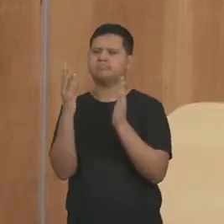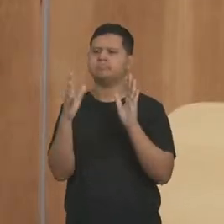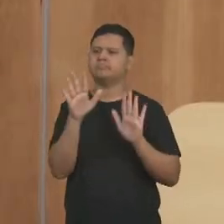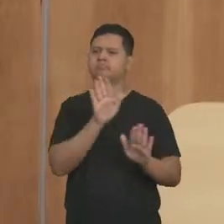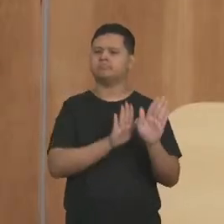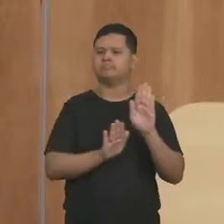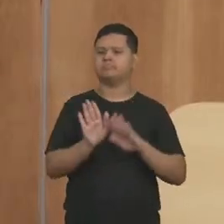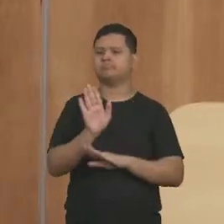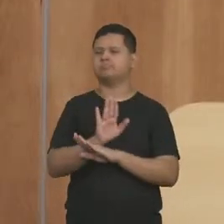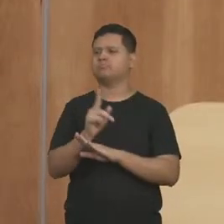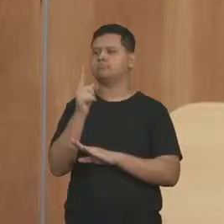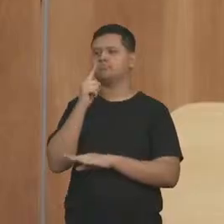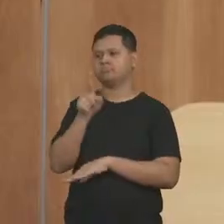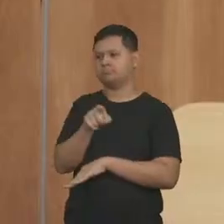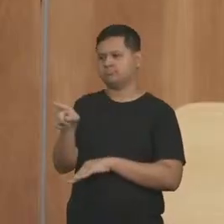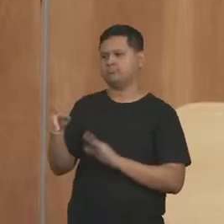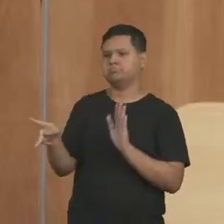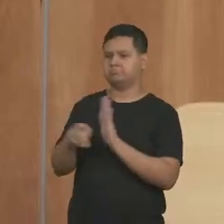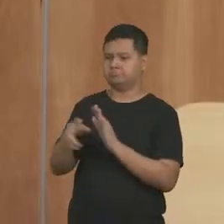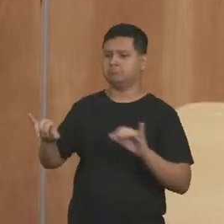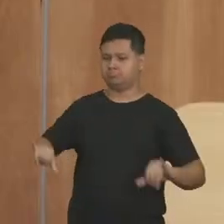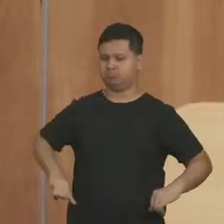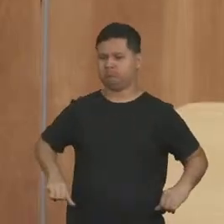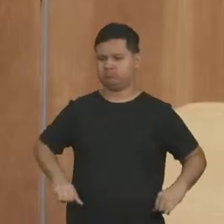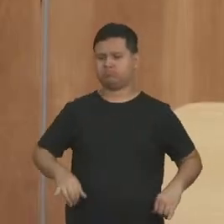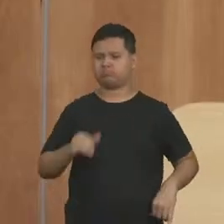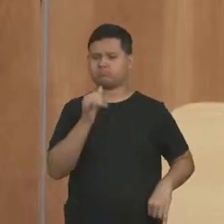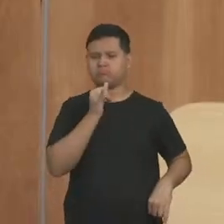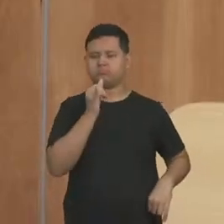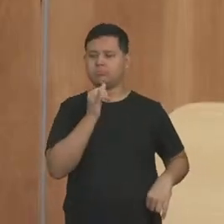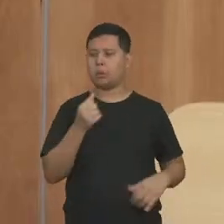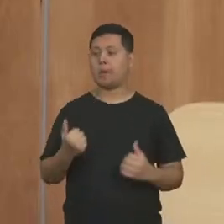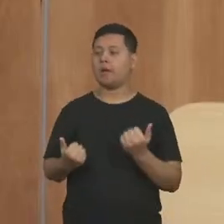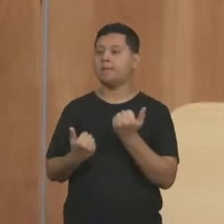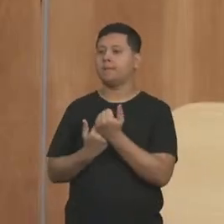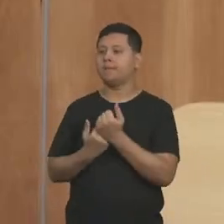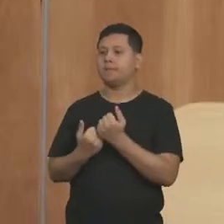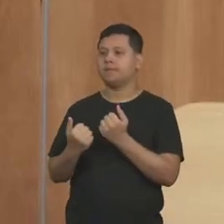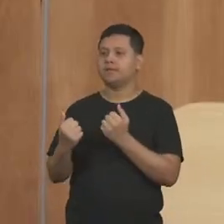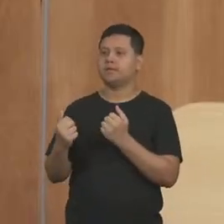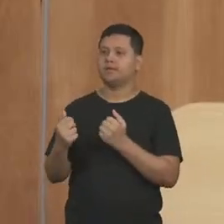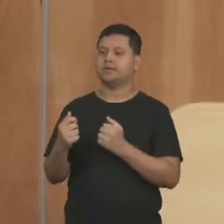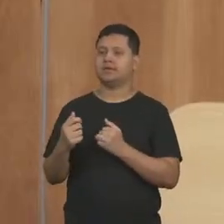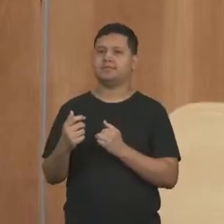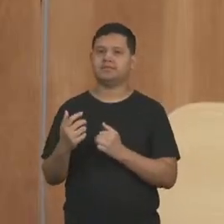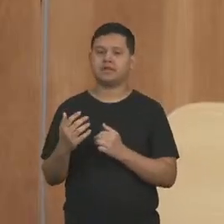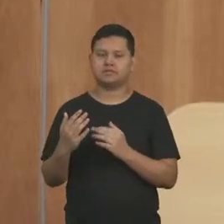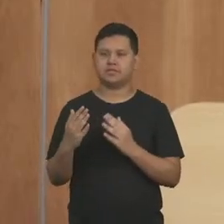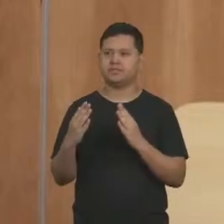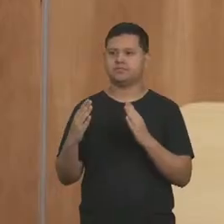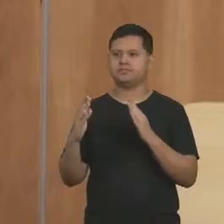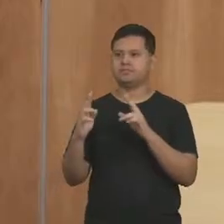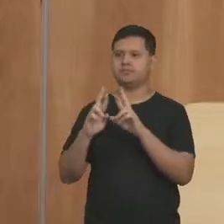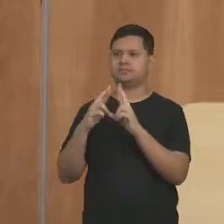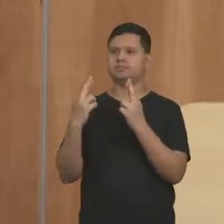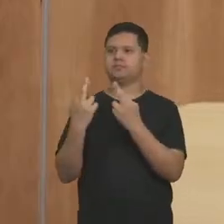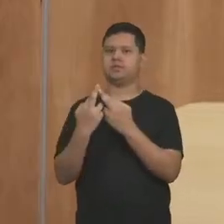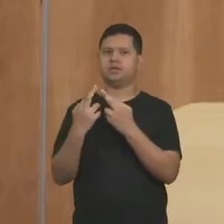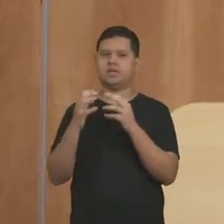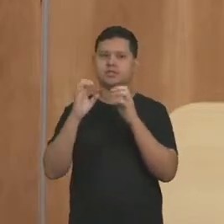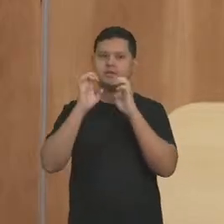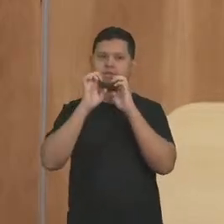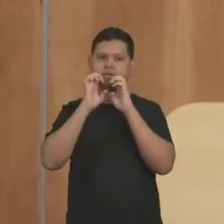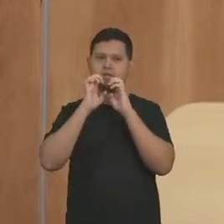as populações que mais sofrem. Por exemplo, apoiar pastorais, movimentos socioambientais e articulação com